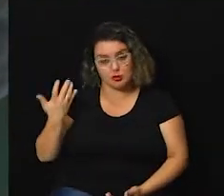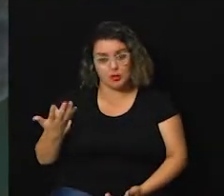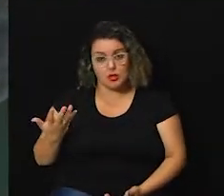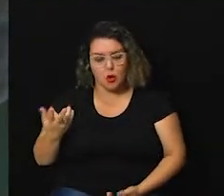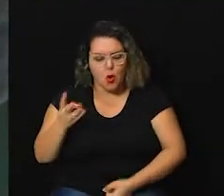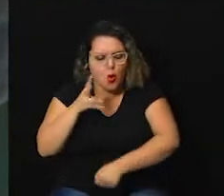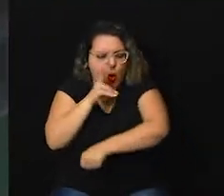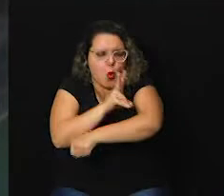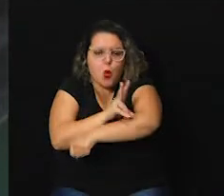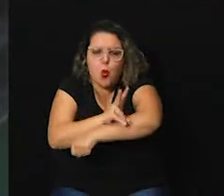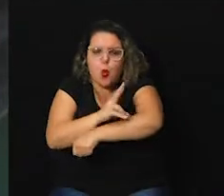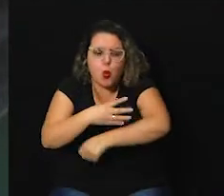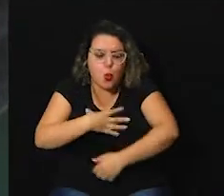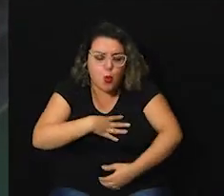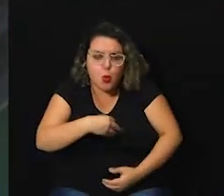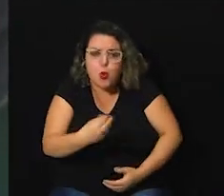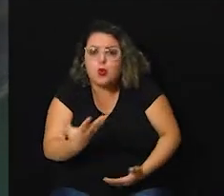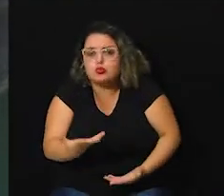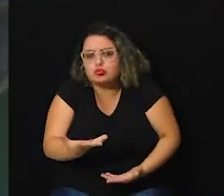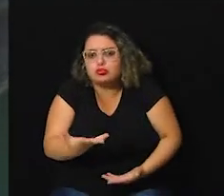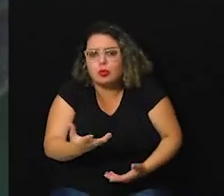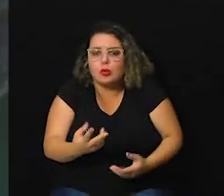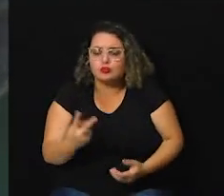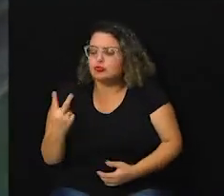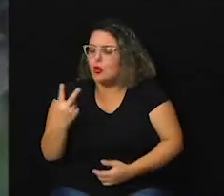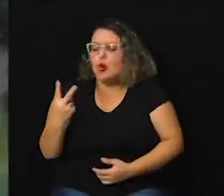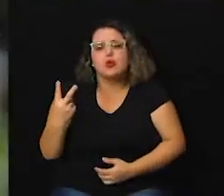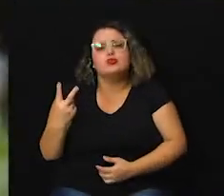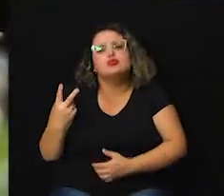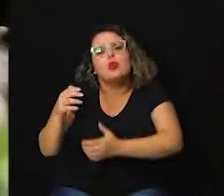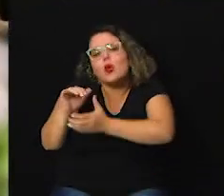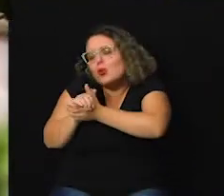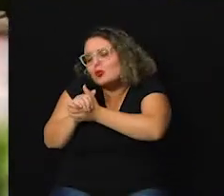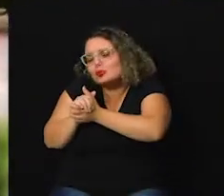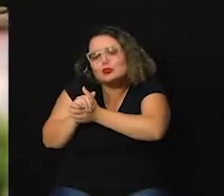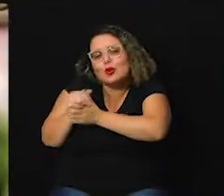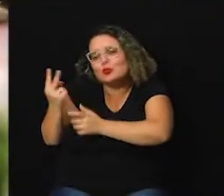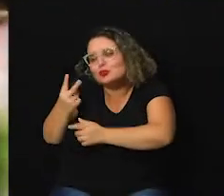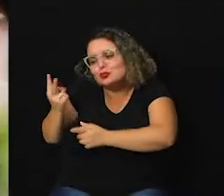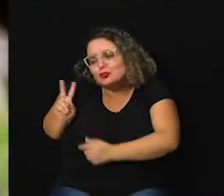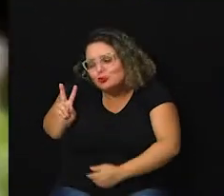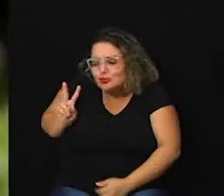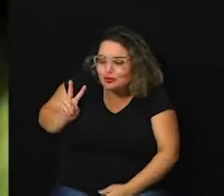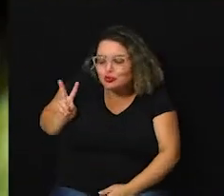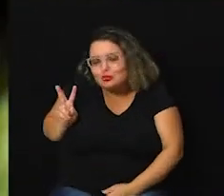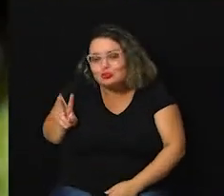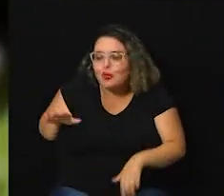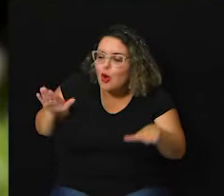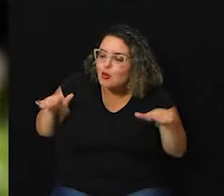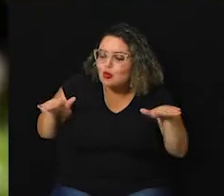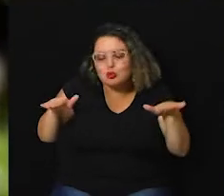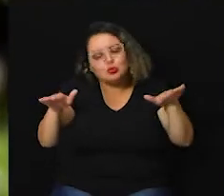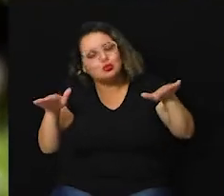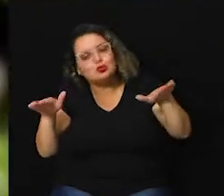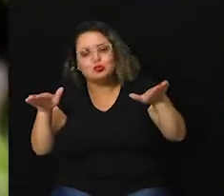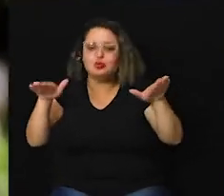com a sua prole, onde, uma vez formado o casal, eles vão estar sempre junto, dividindo a tarefa de cuidado